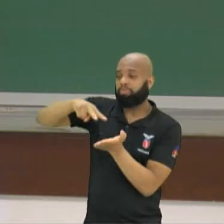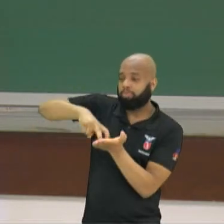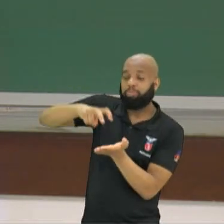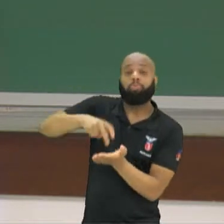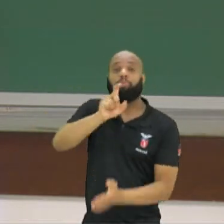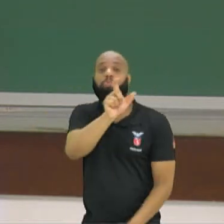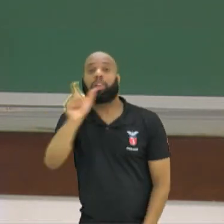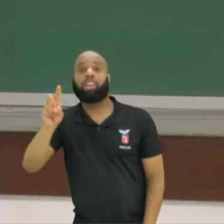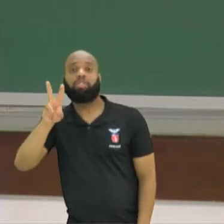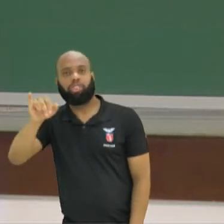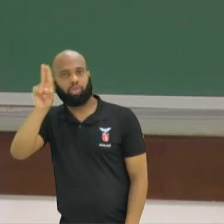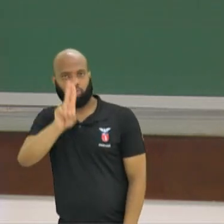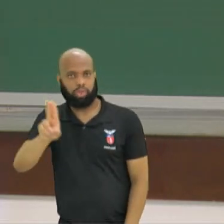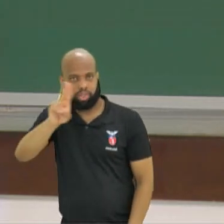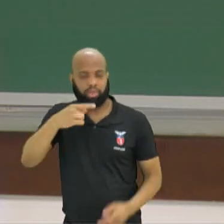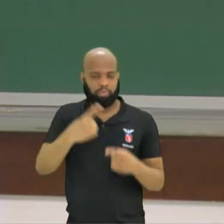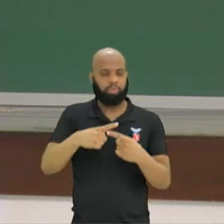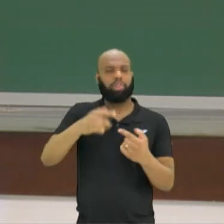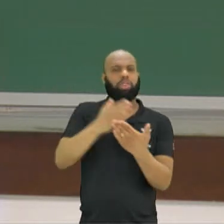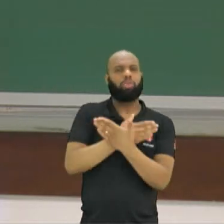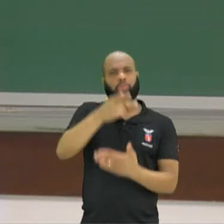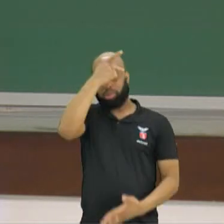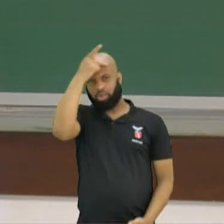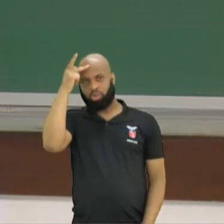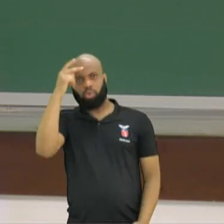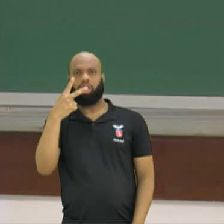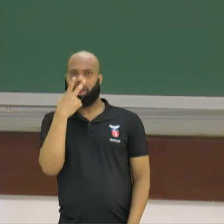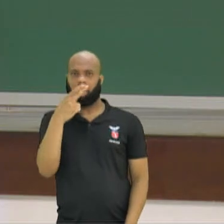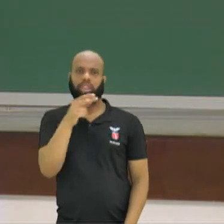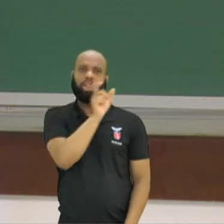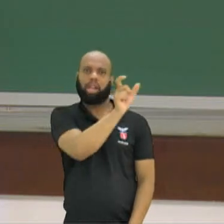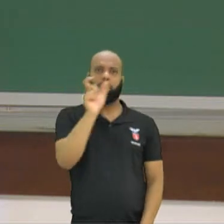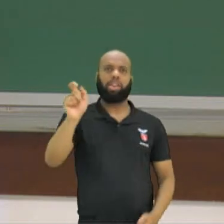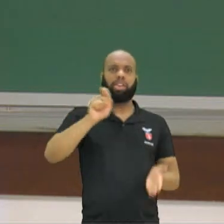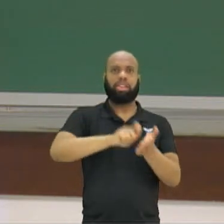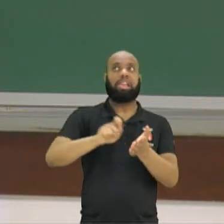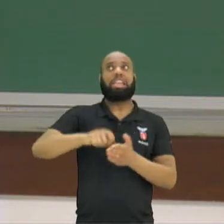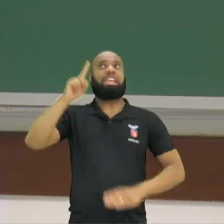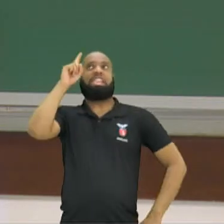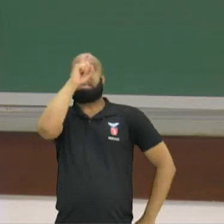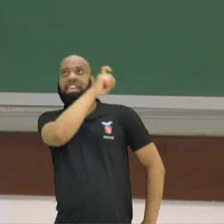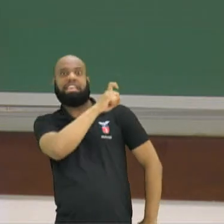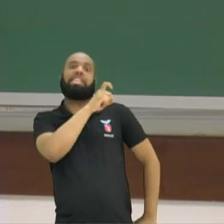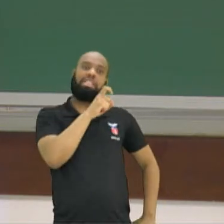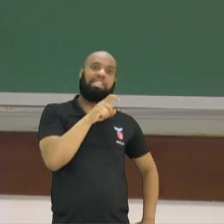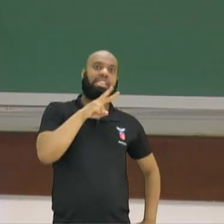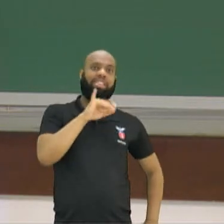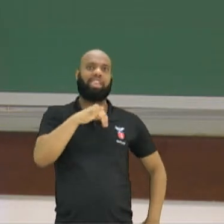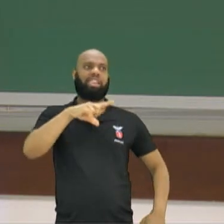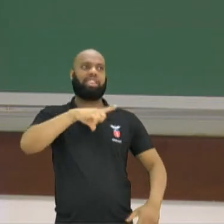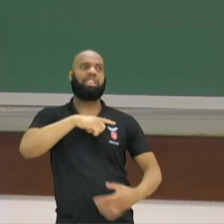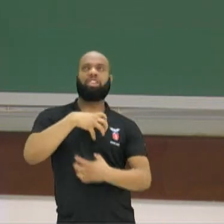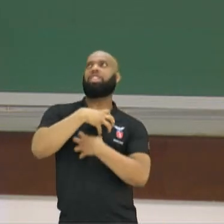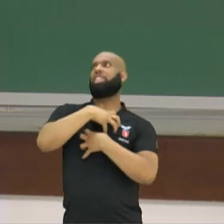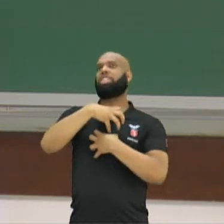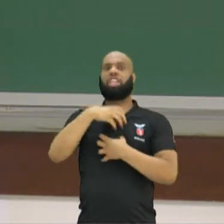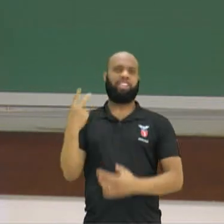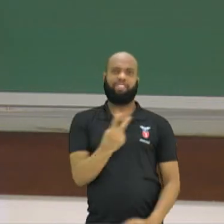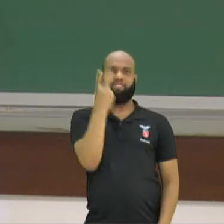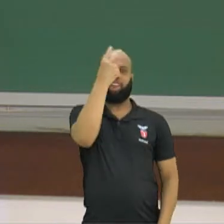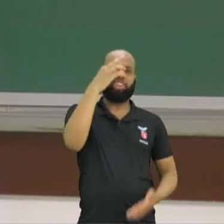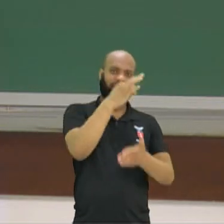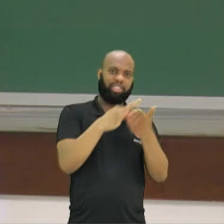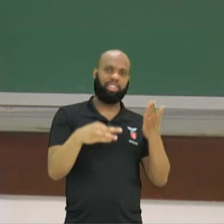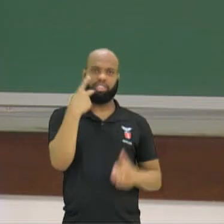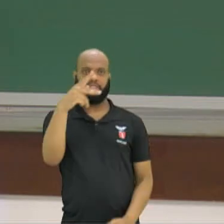vocês vão usar. Algumas pessoas acham que escrever palavras difíceis, entre aspas, dá uma certa valorizada no